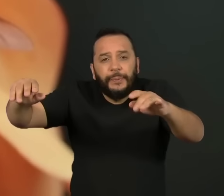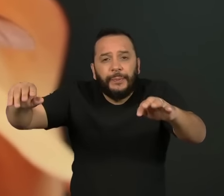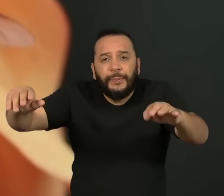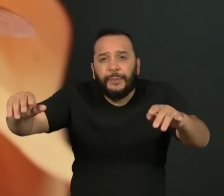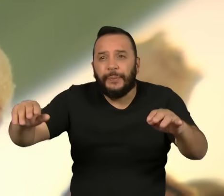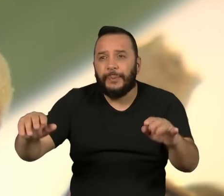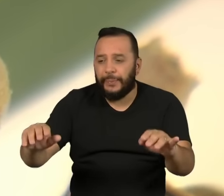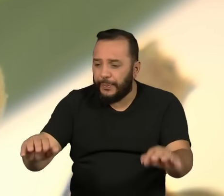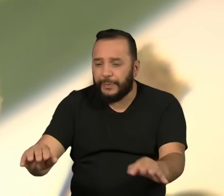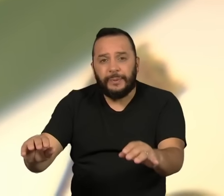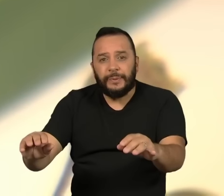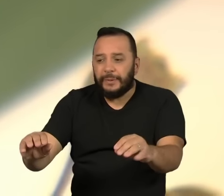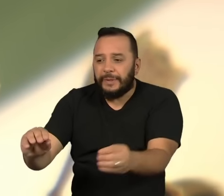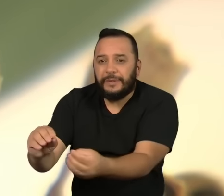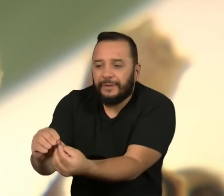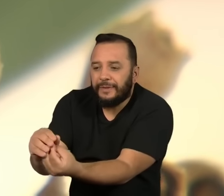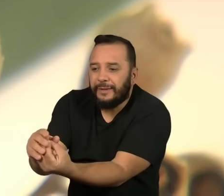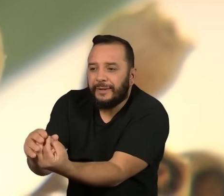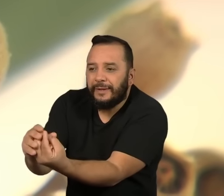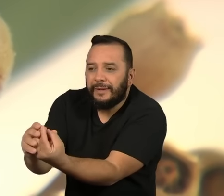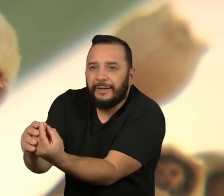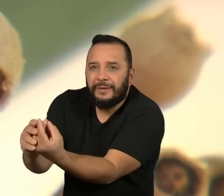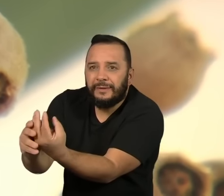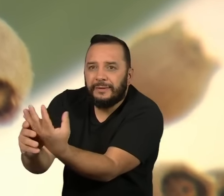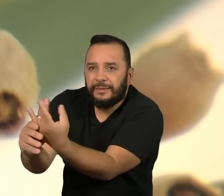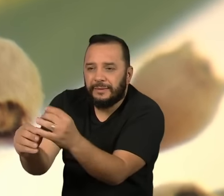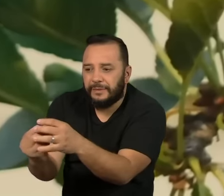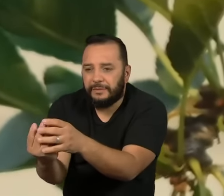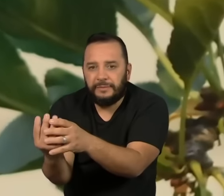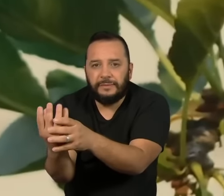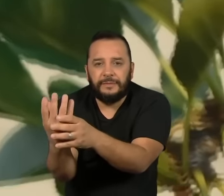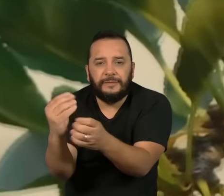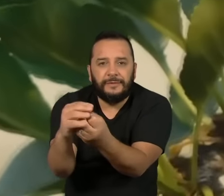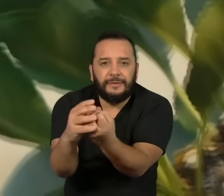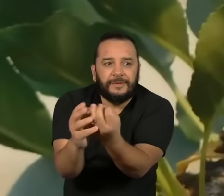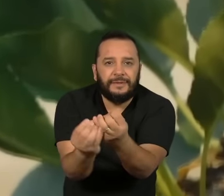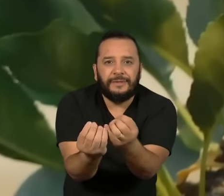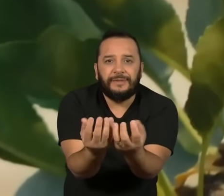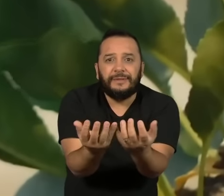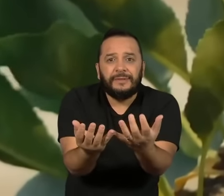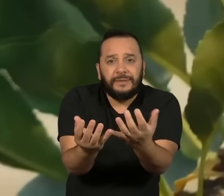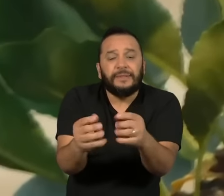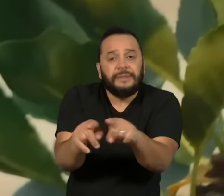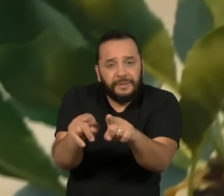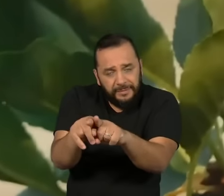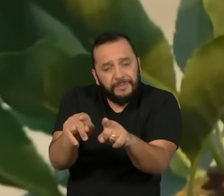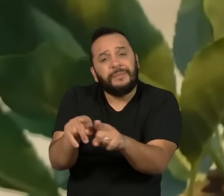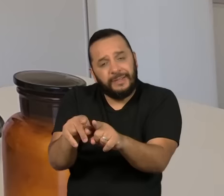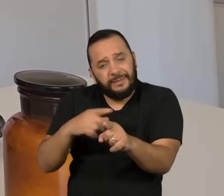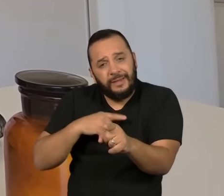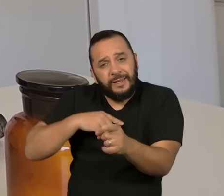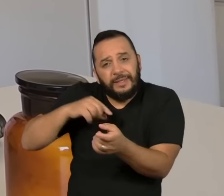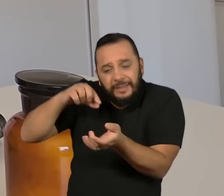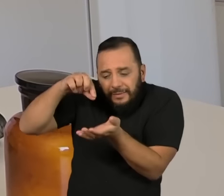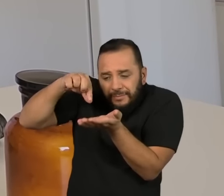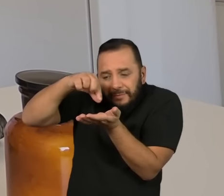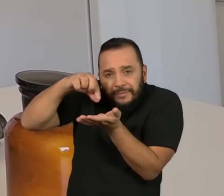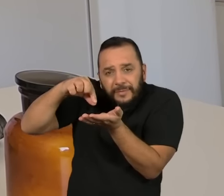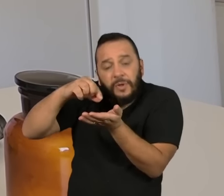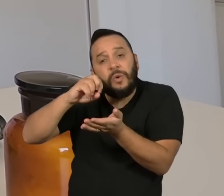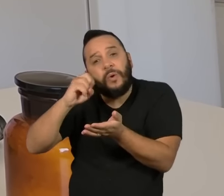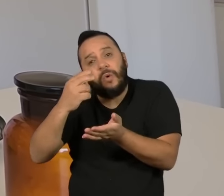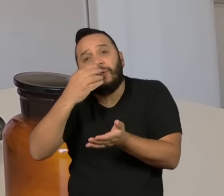se espalha, gera fertilização das plantas, que resulta em sementes e frutos.